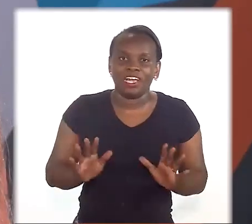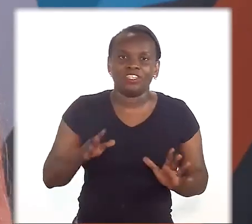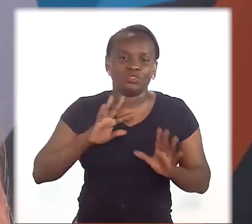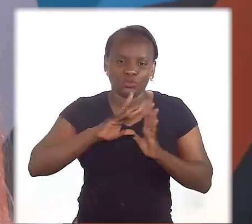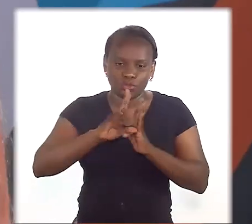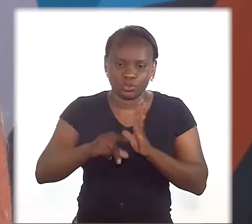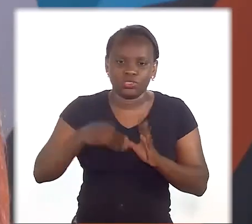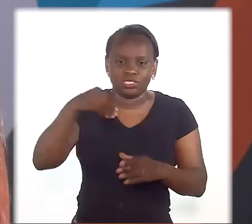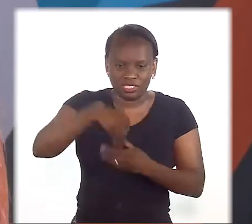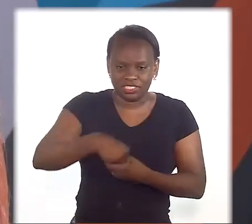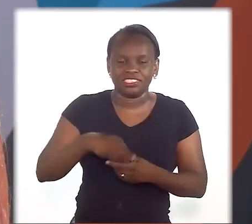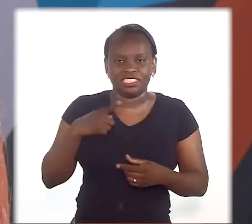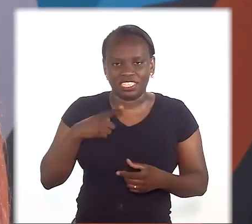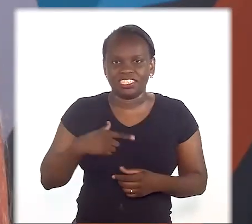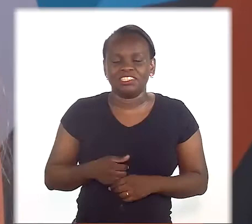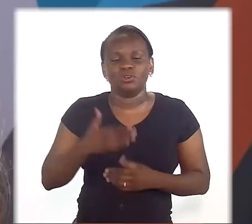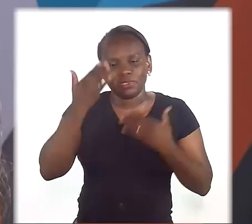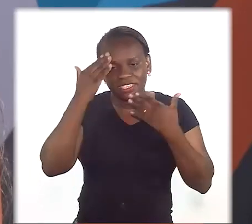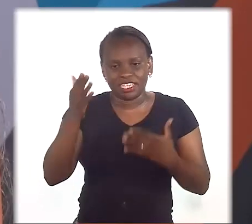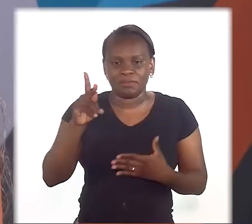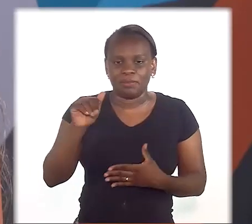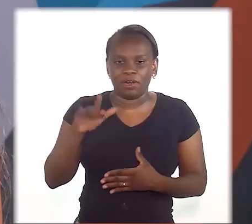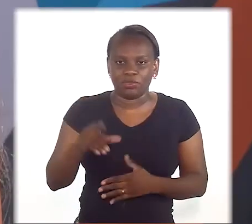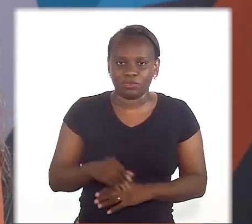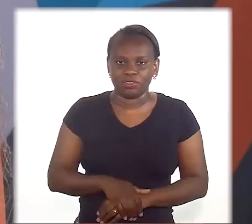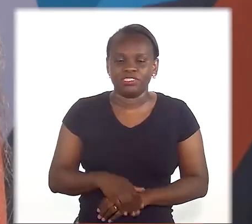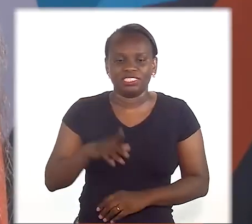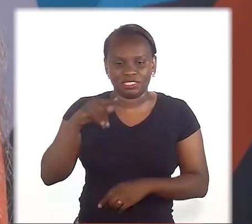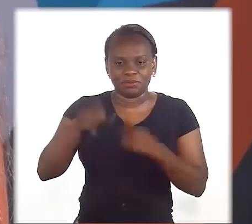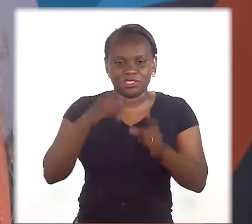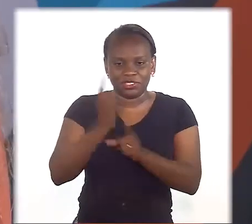mas eu acho que todas estão incluídas nesse escopo. Obrigada, Paulo.